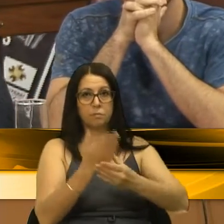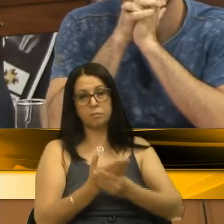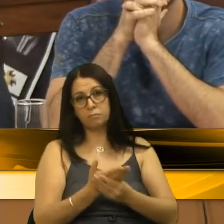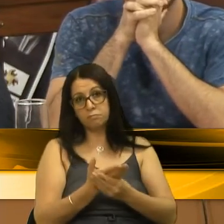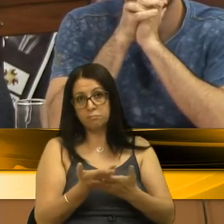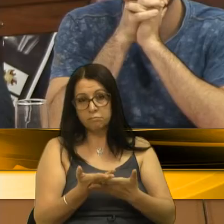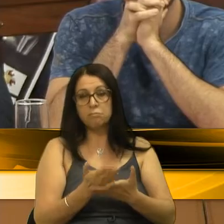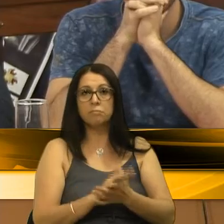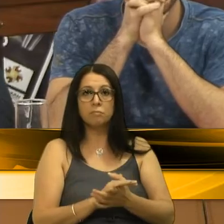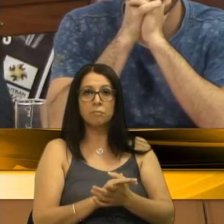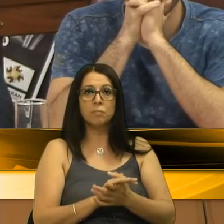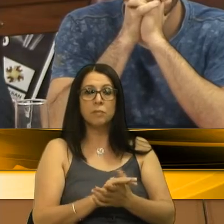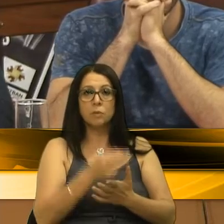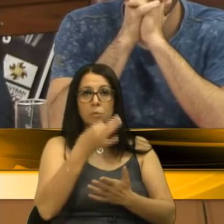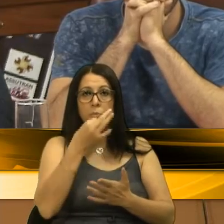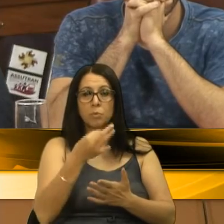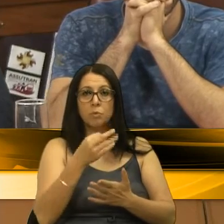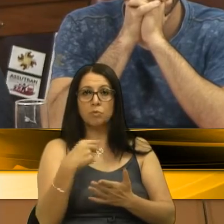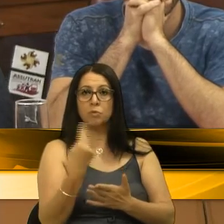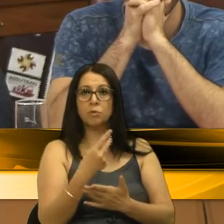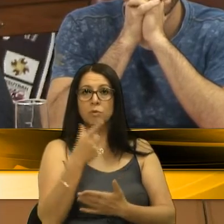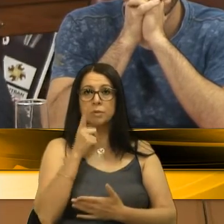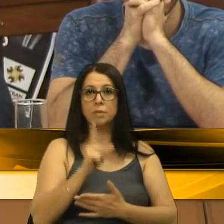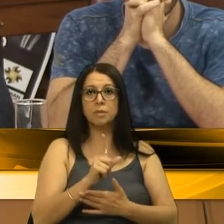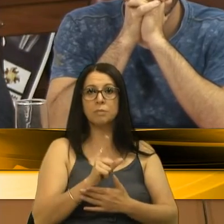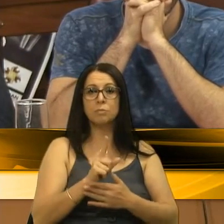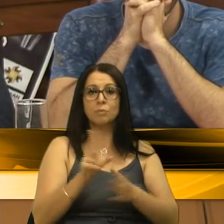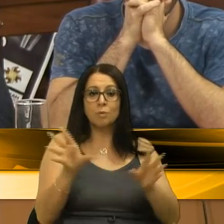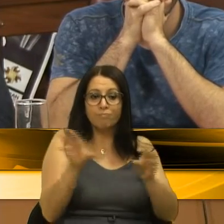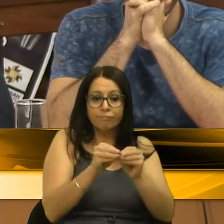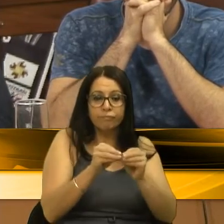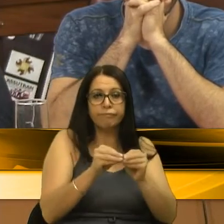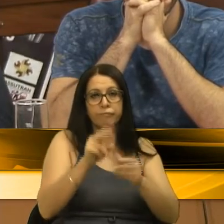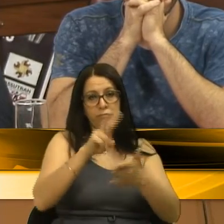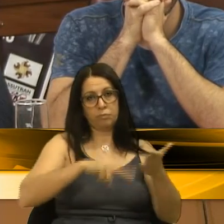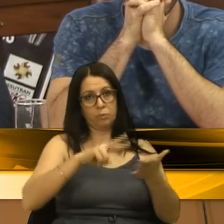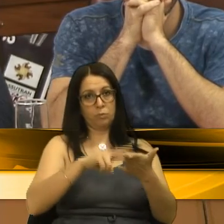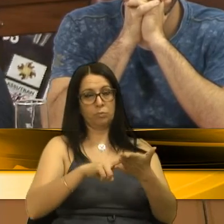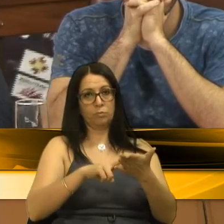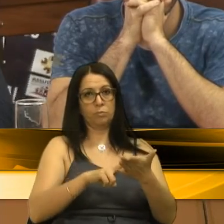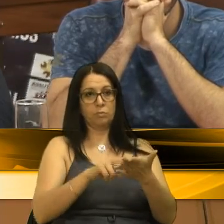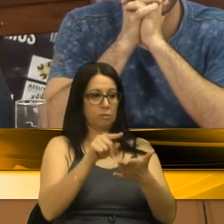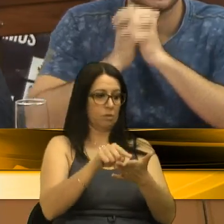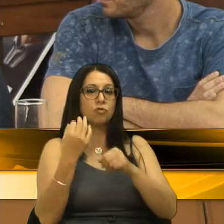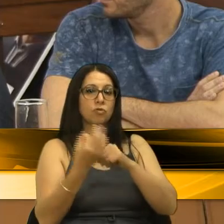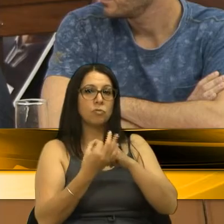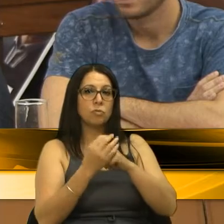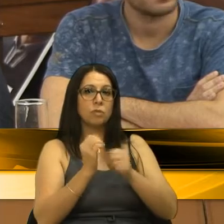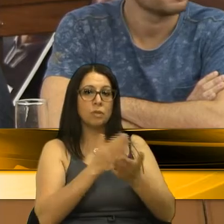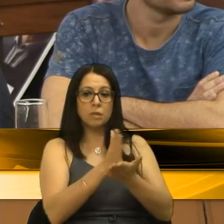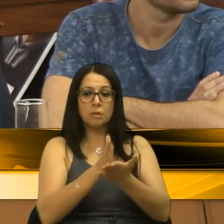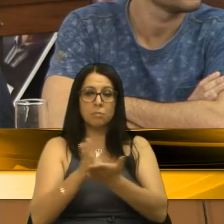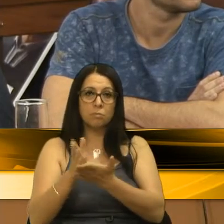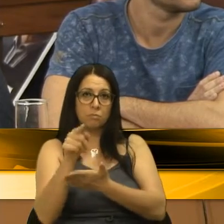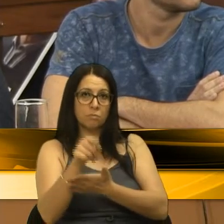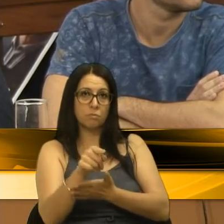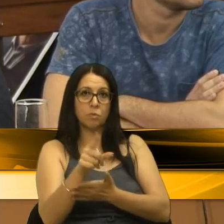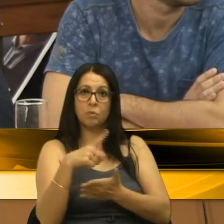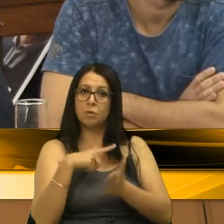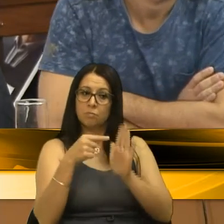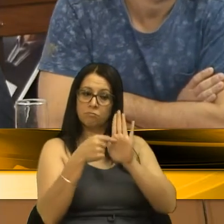que, se houver a possibilidade de uma composição, na medida em que existe jurisprudência do STJ, que trata desse assunto